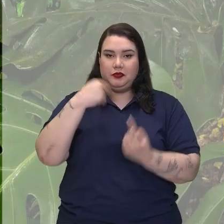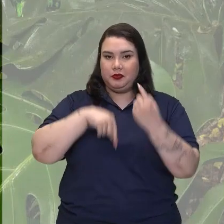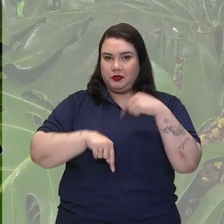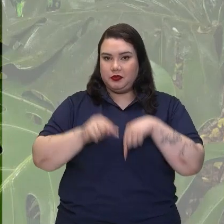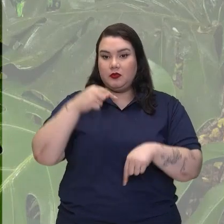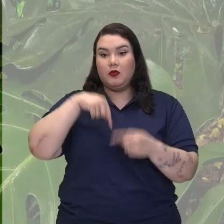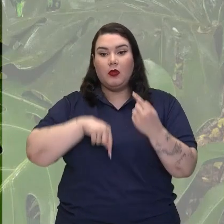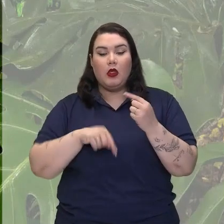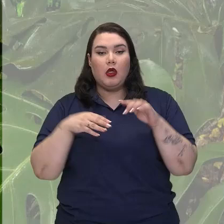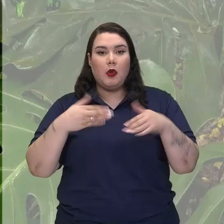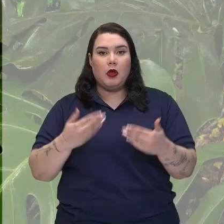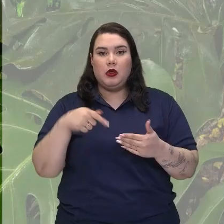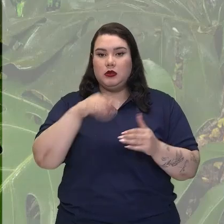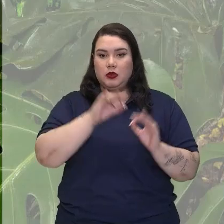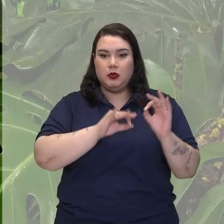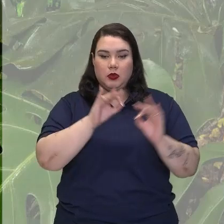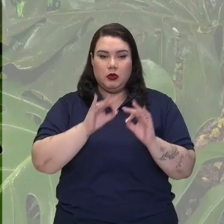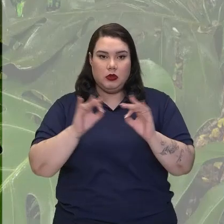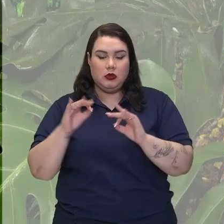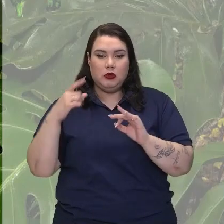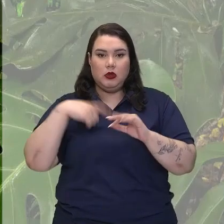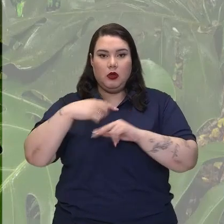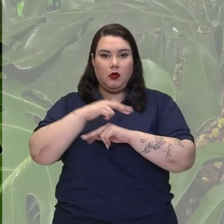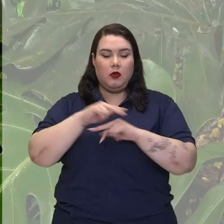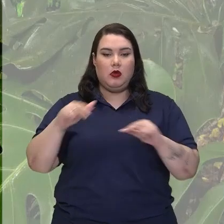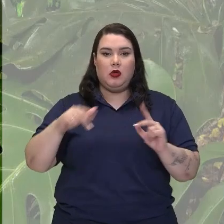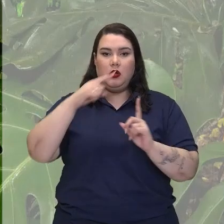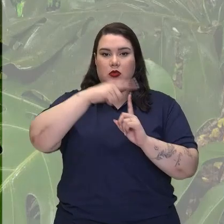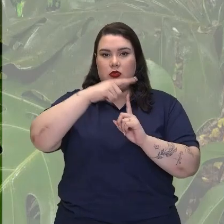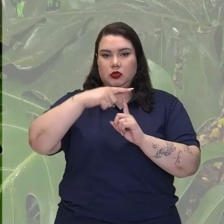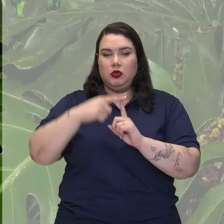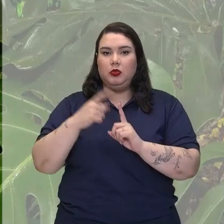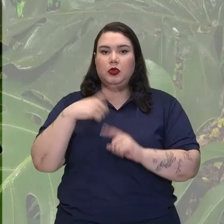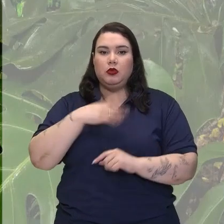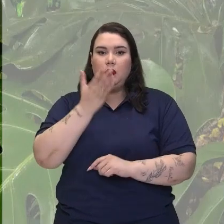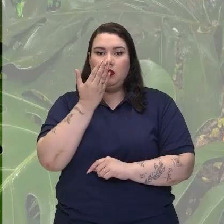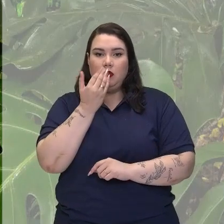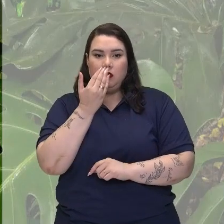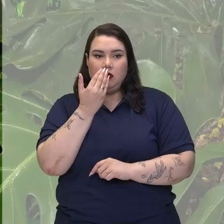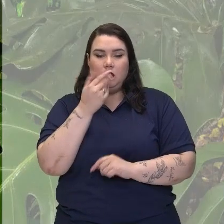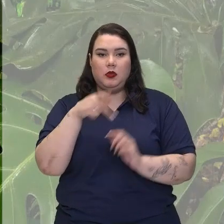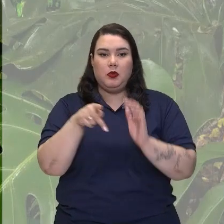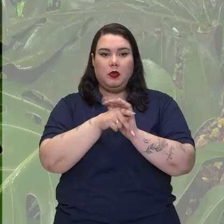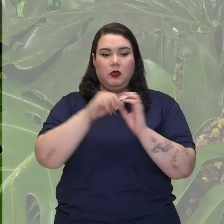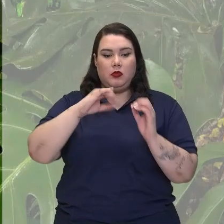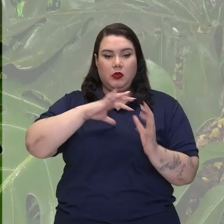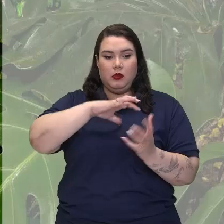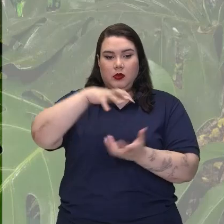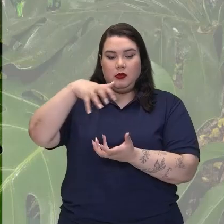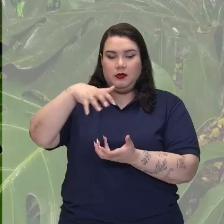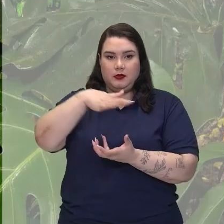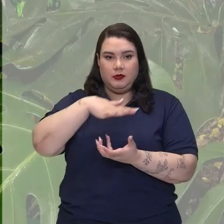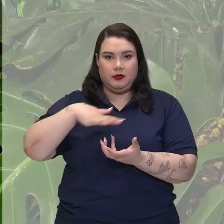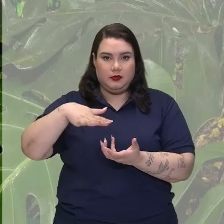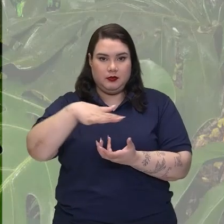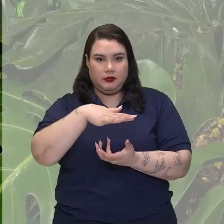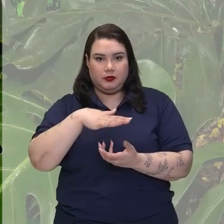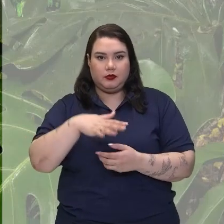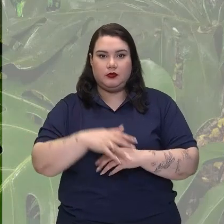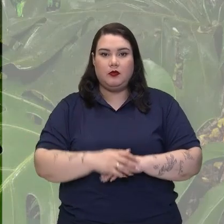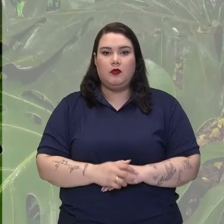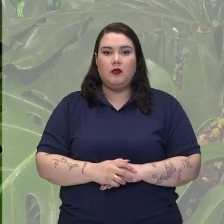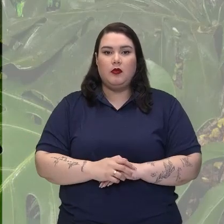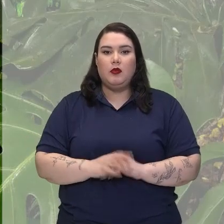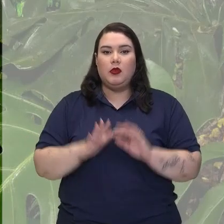existem diferentes tipos e formas de alimentação nos ecossistemas. Então, aqui nesse caso, a gente tem